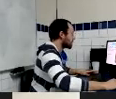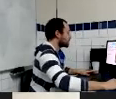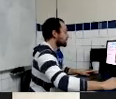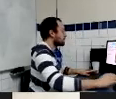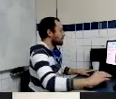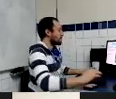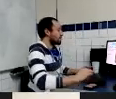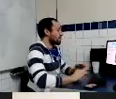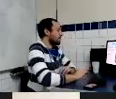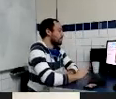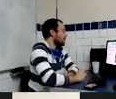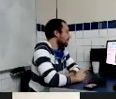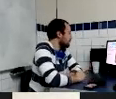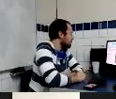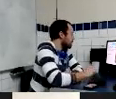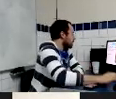Obrigado.